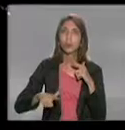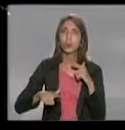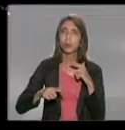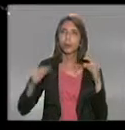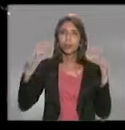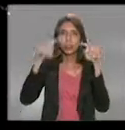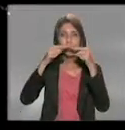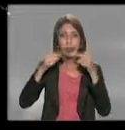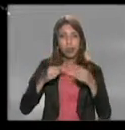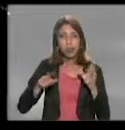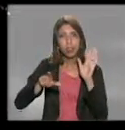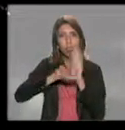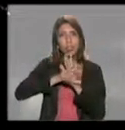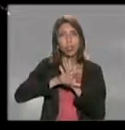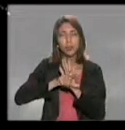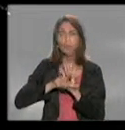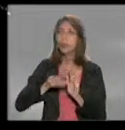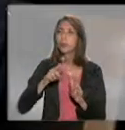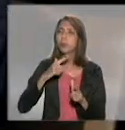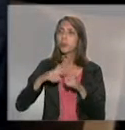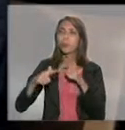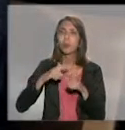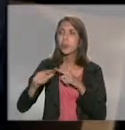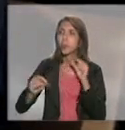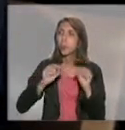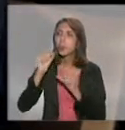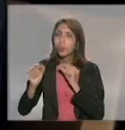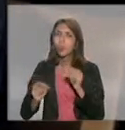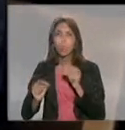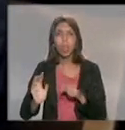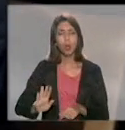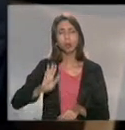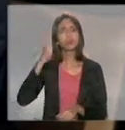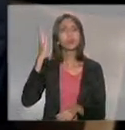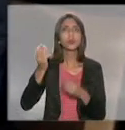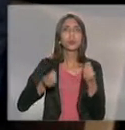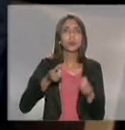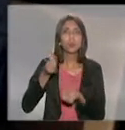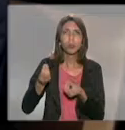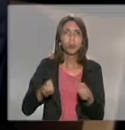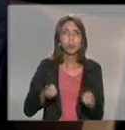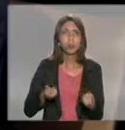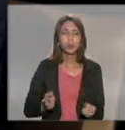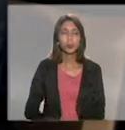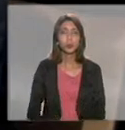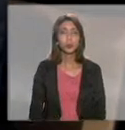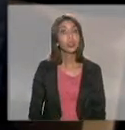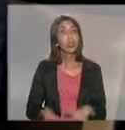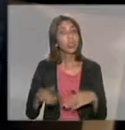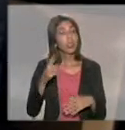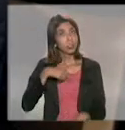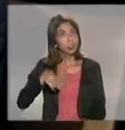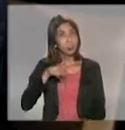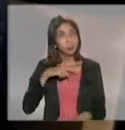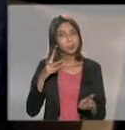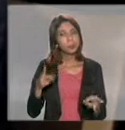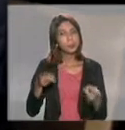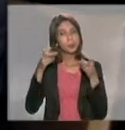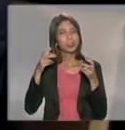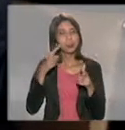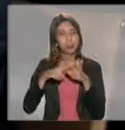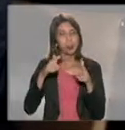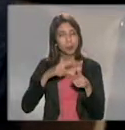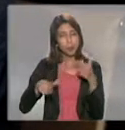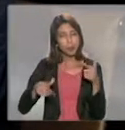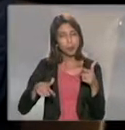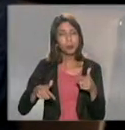Fala aqui numa problemática na aplicação da lei. Que problemática é essa? O que aconteceu? Como é